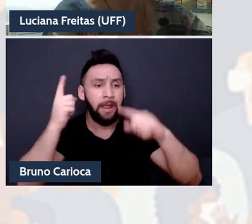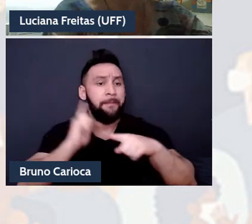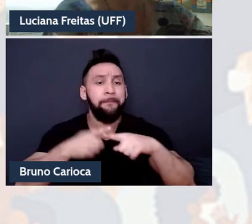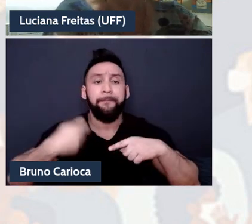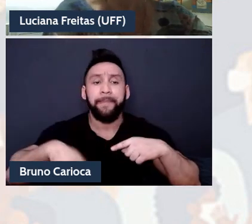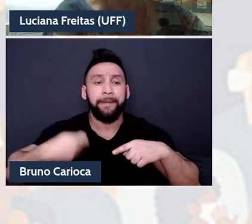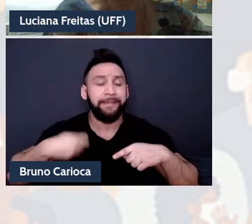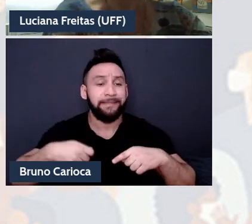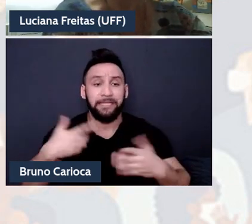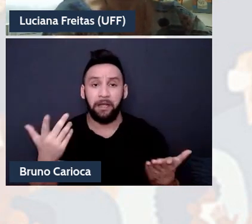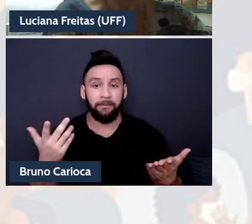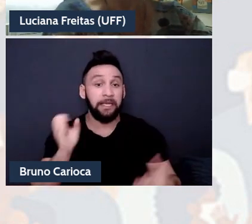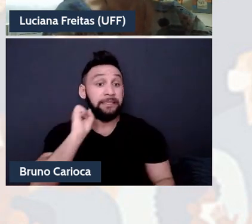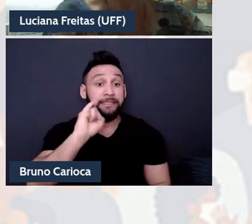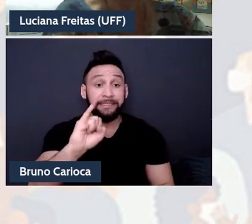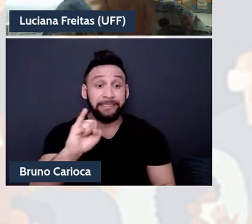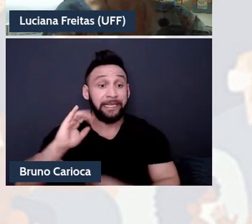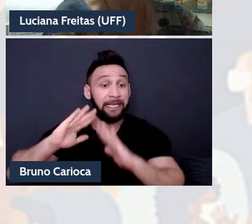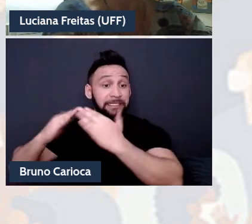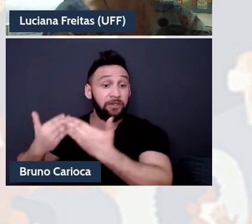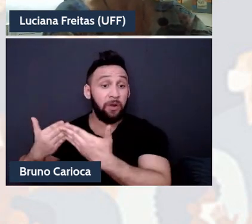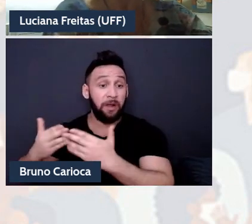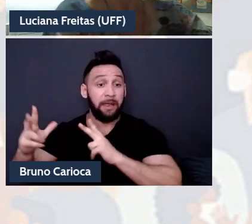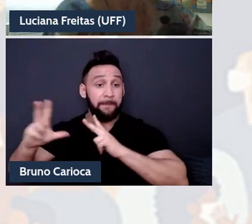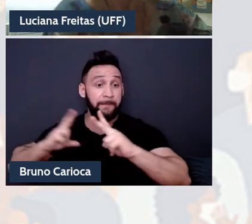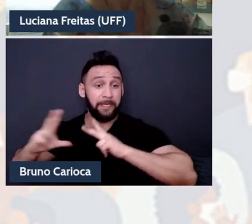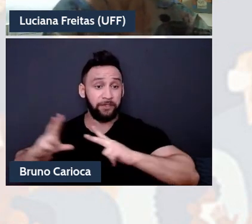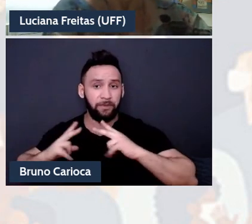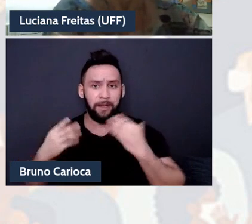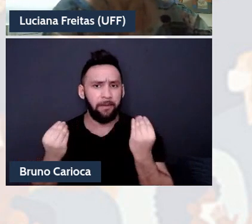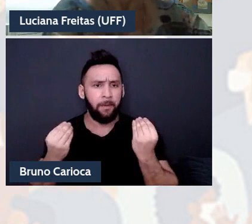médio, inclusive as particulares, vão mudar, né?